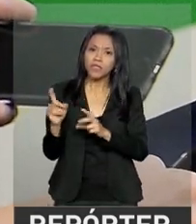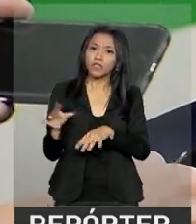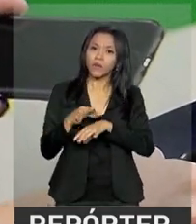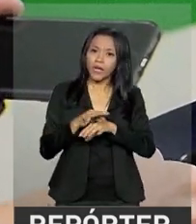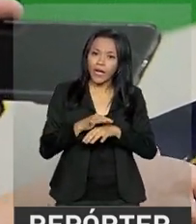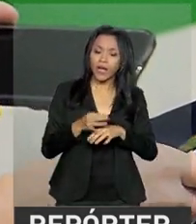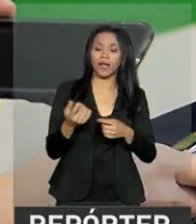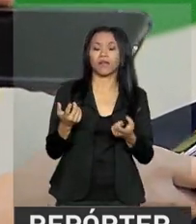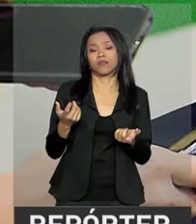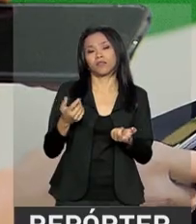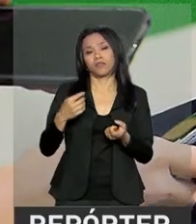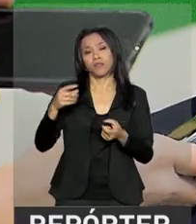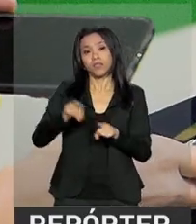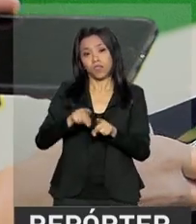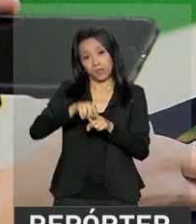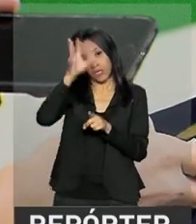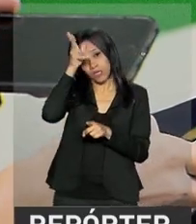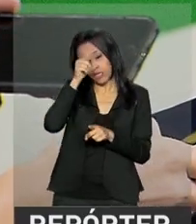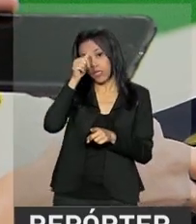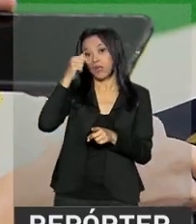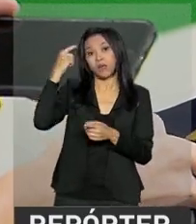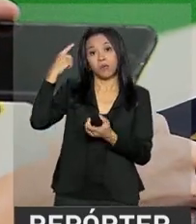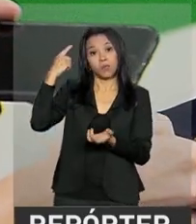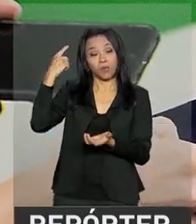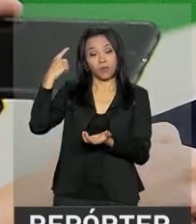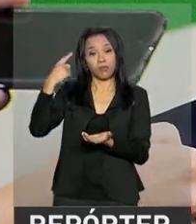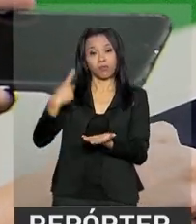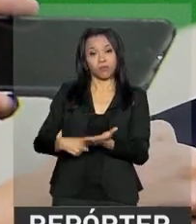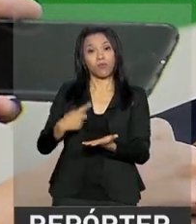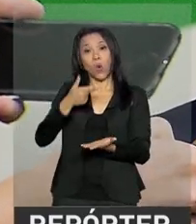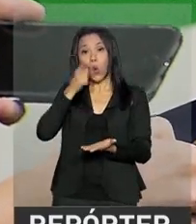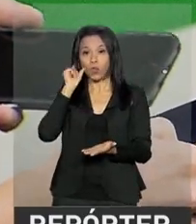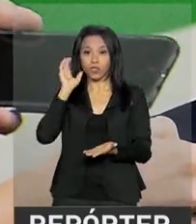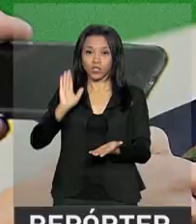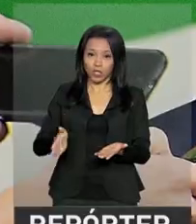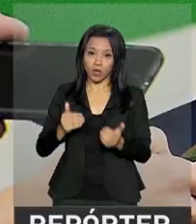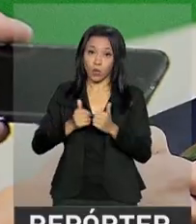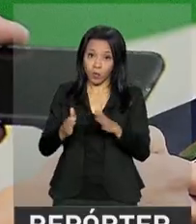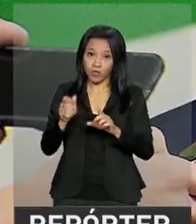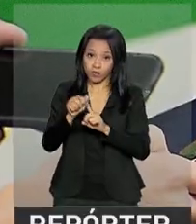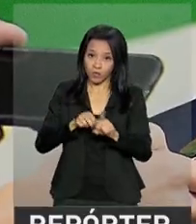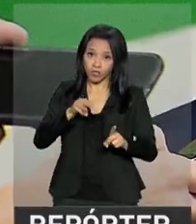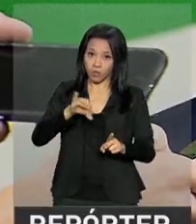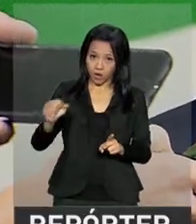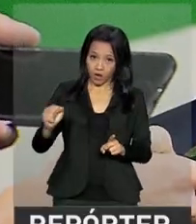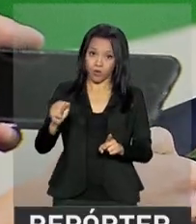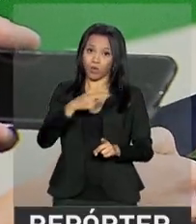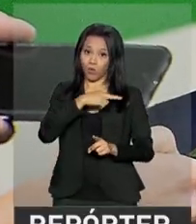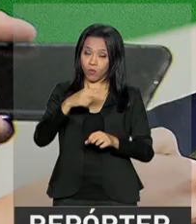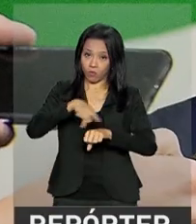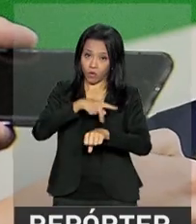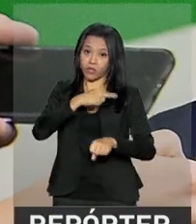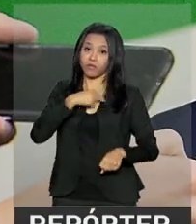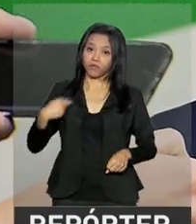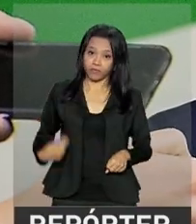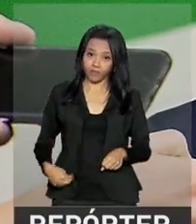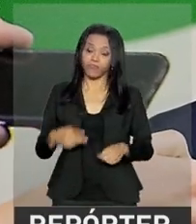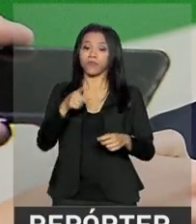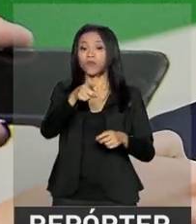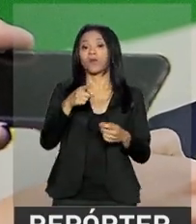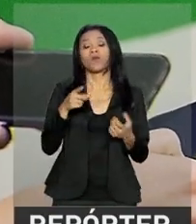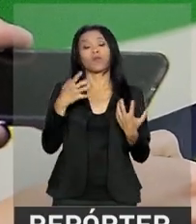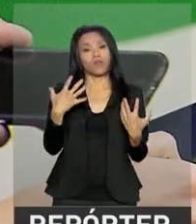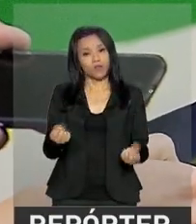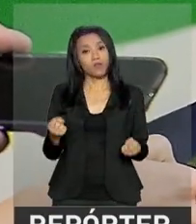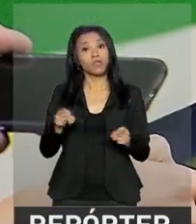e aves para a china está marcada foi marcada ontem pra começo de maio estamos na reta final da reabertura da